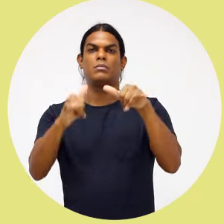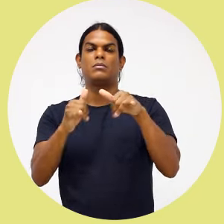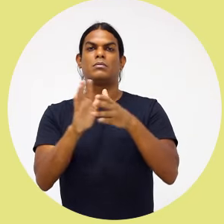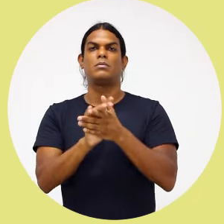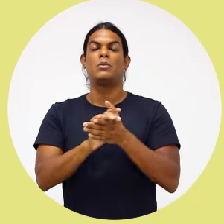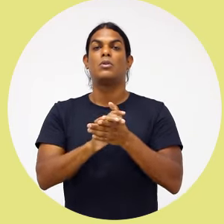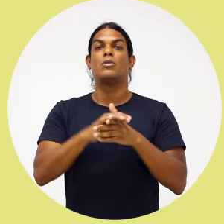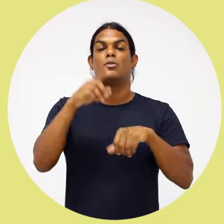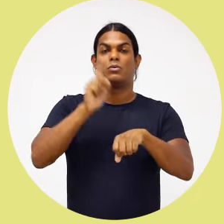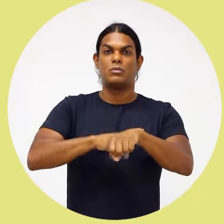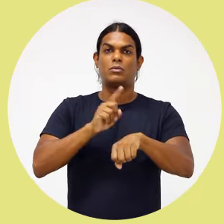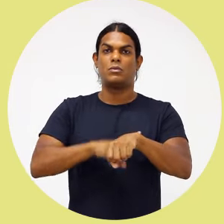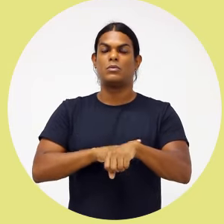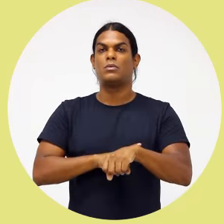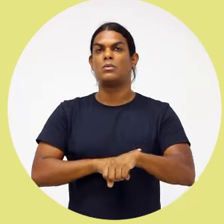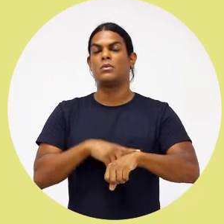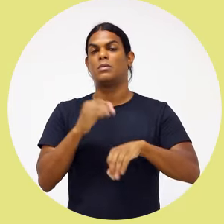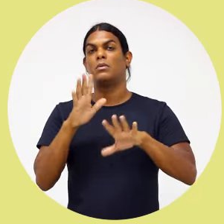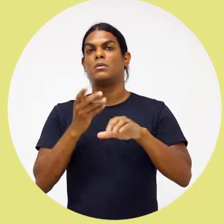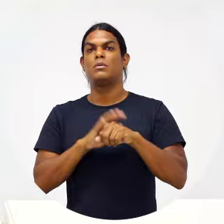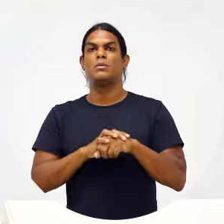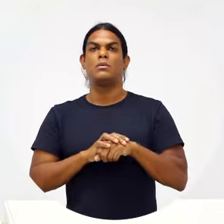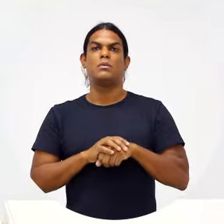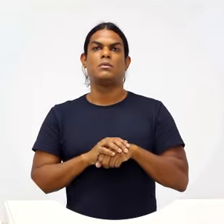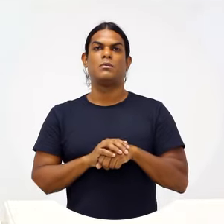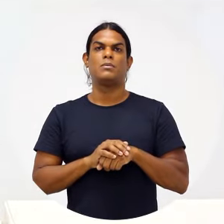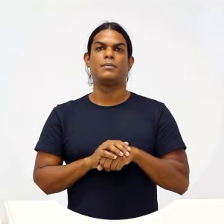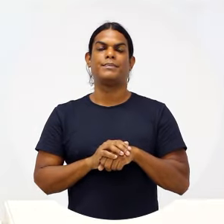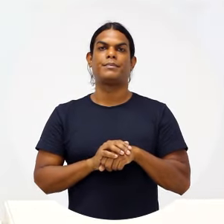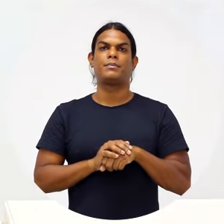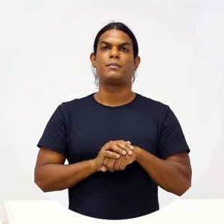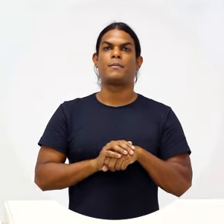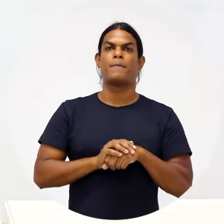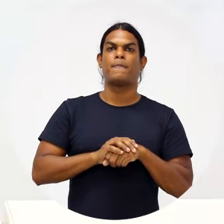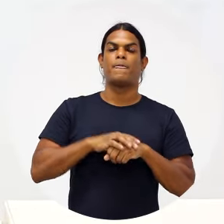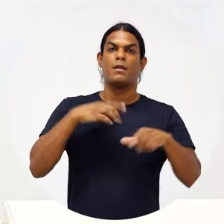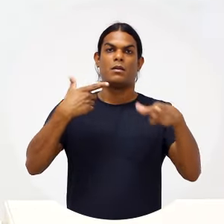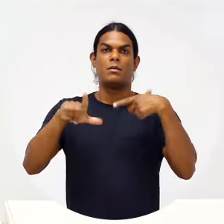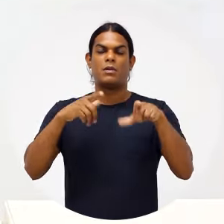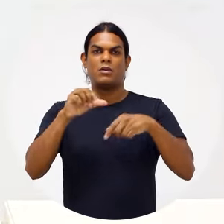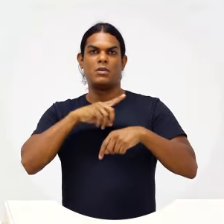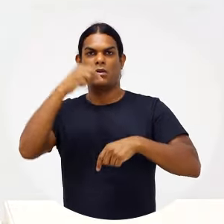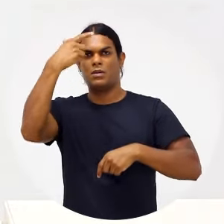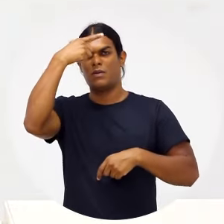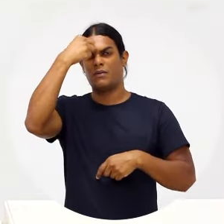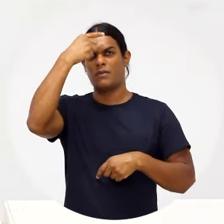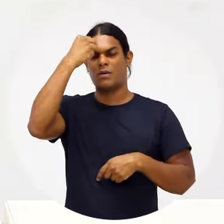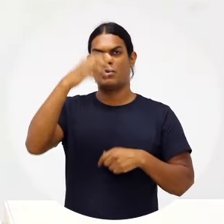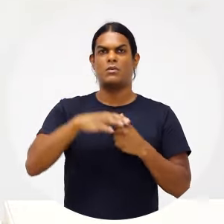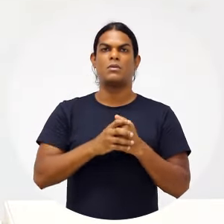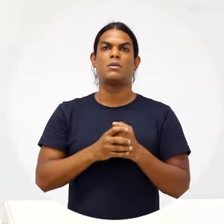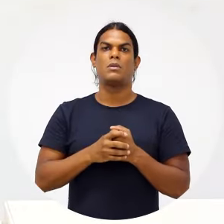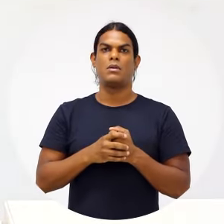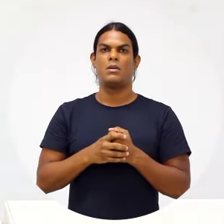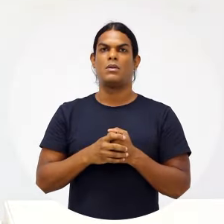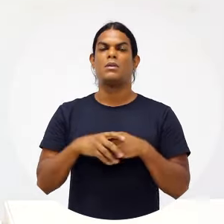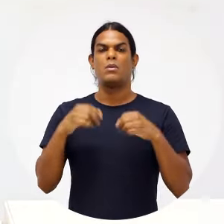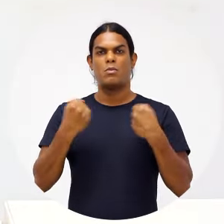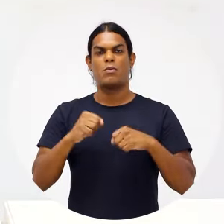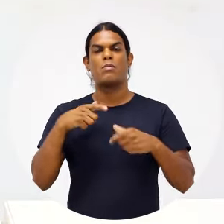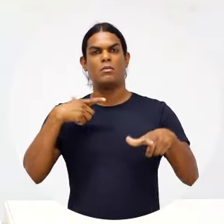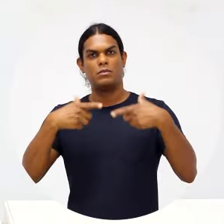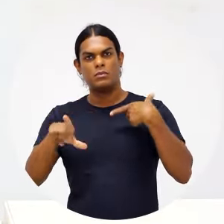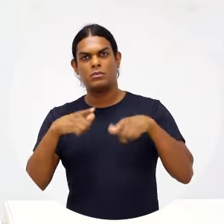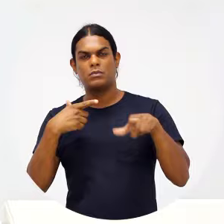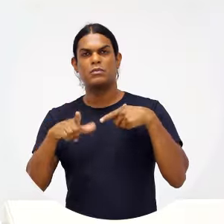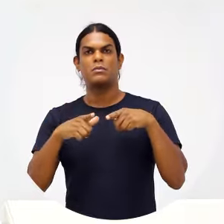tempo parcial, ou seja, funcionários de nível superior, como enfermeiros, médicos e engenheiros, eles podem trabalhar ou